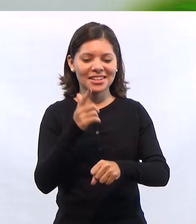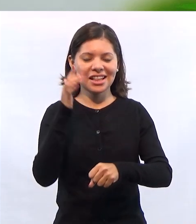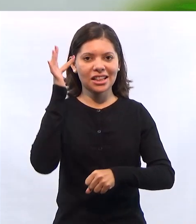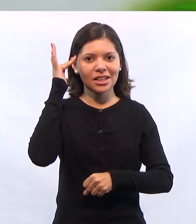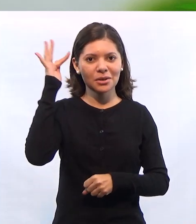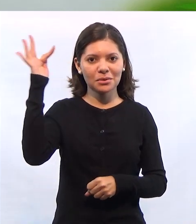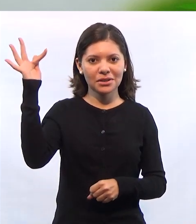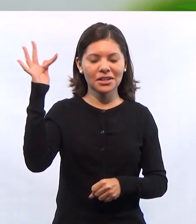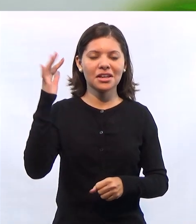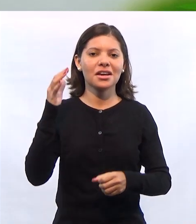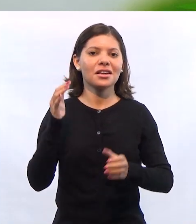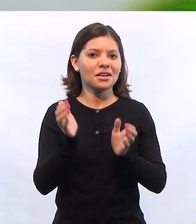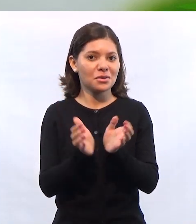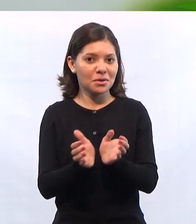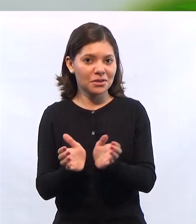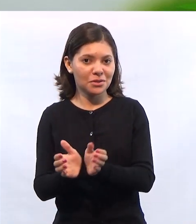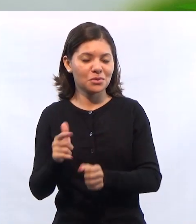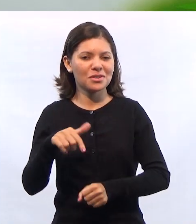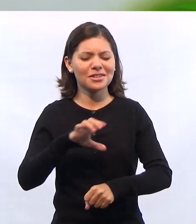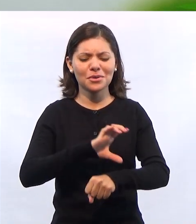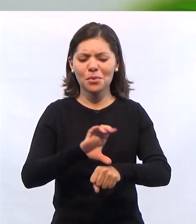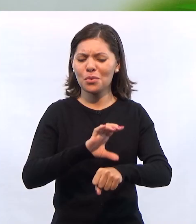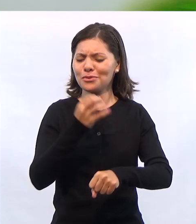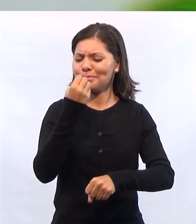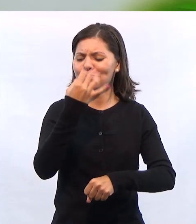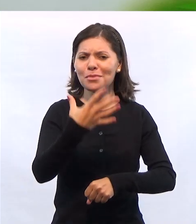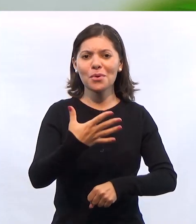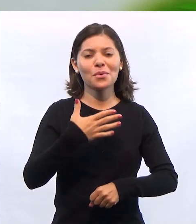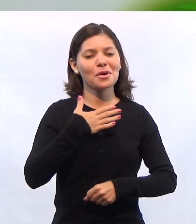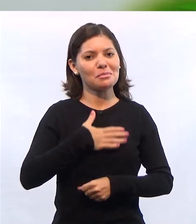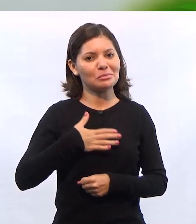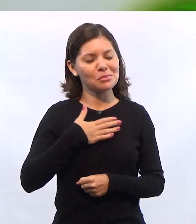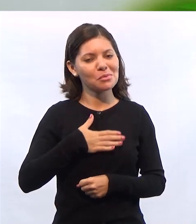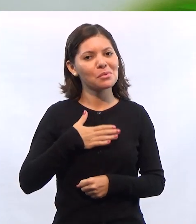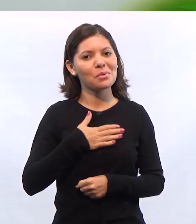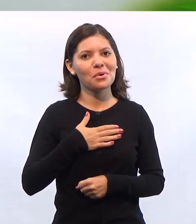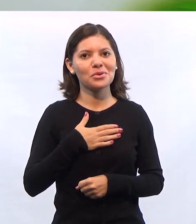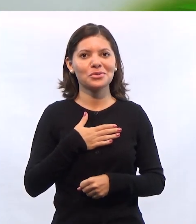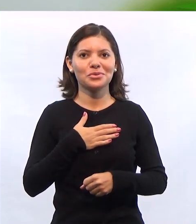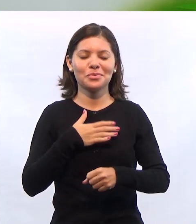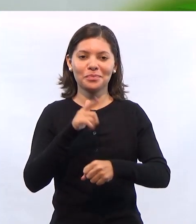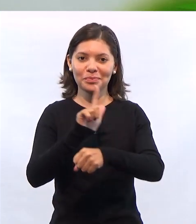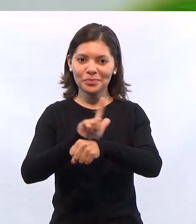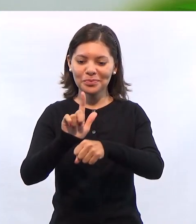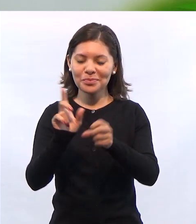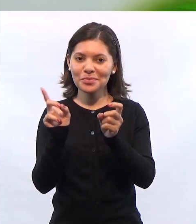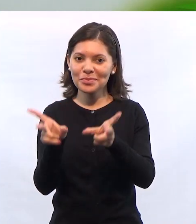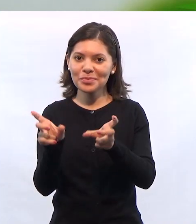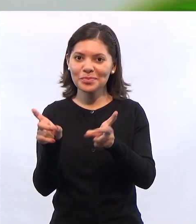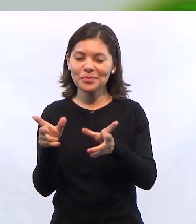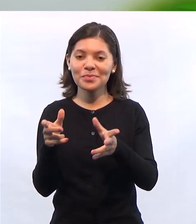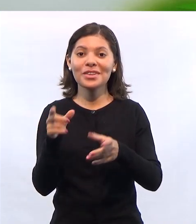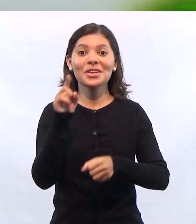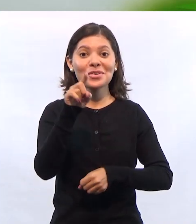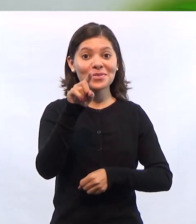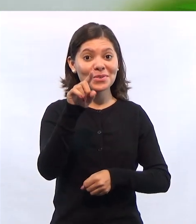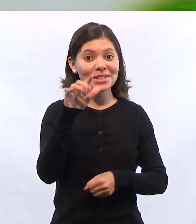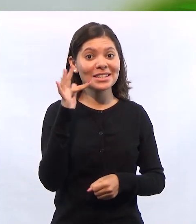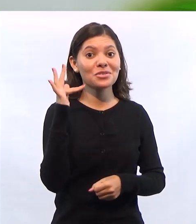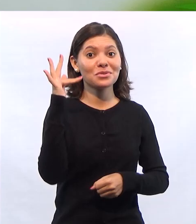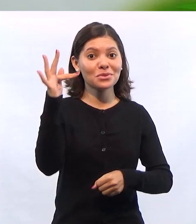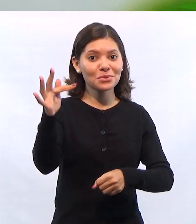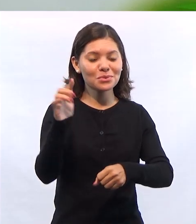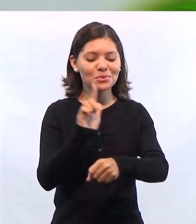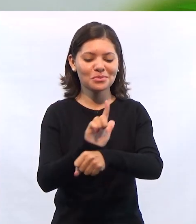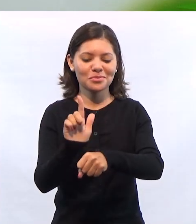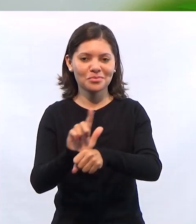das organizações deste curso maravilhoso que é meu carinho viu a gestão comercial você aí aluno futuro gestor